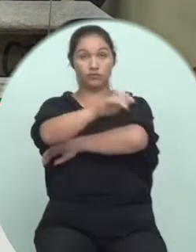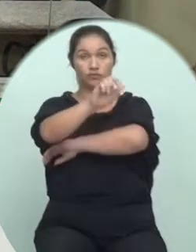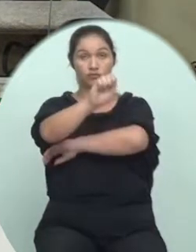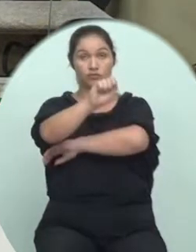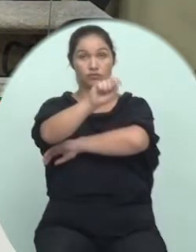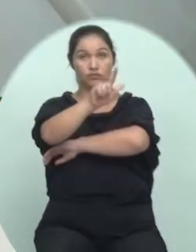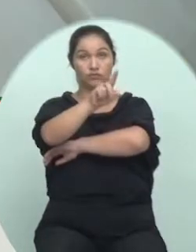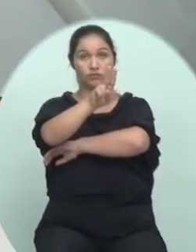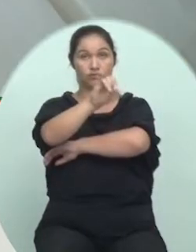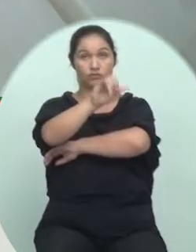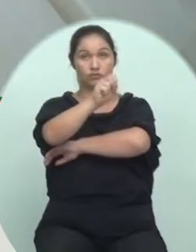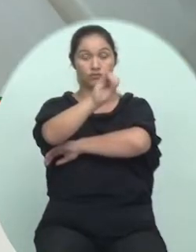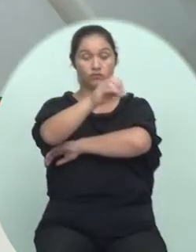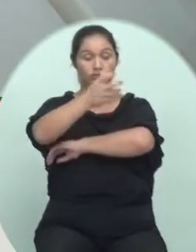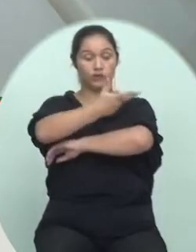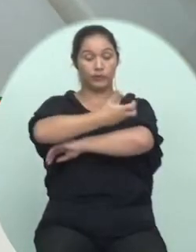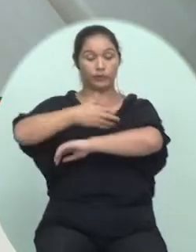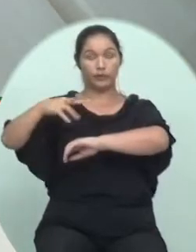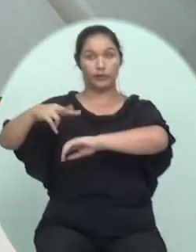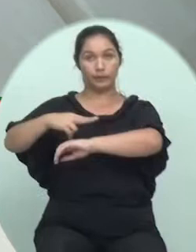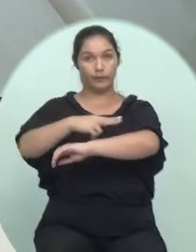Bach, bairro Brasília.